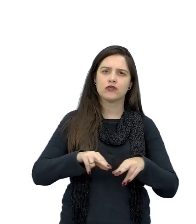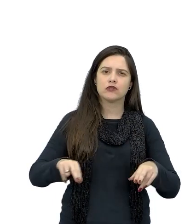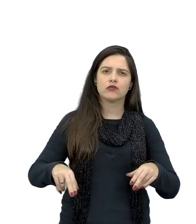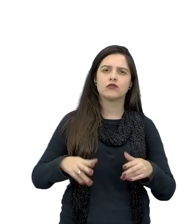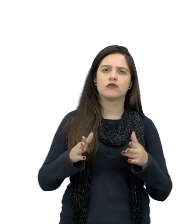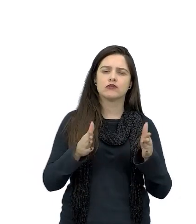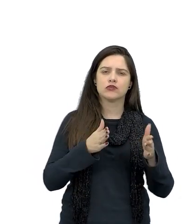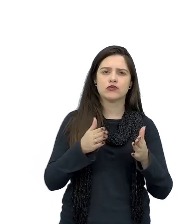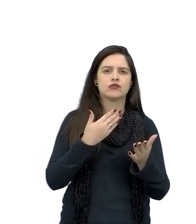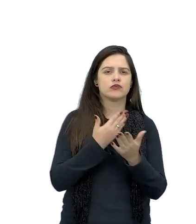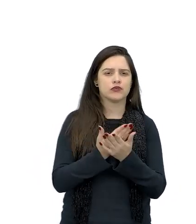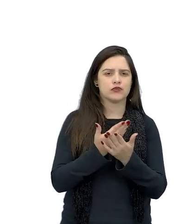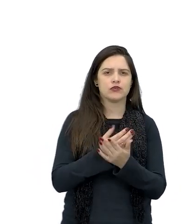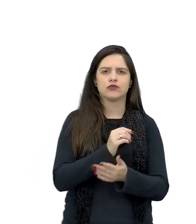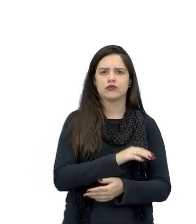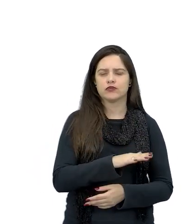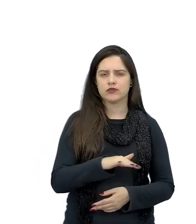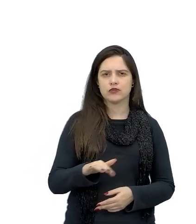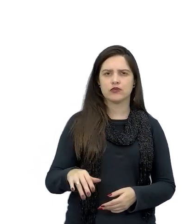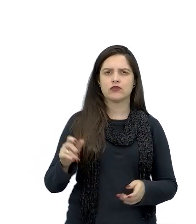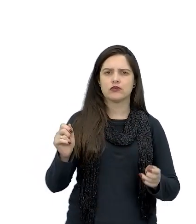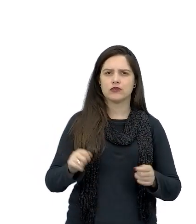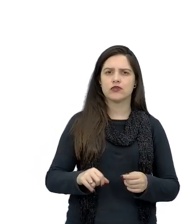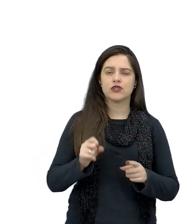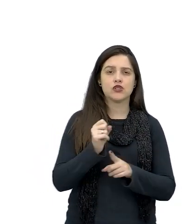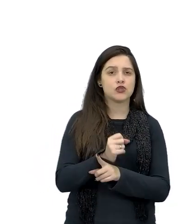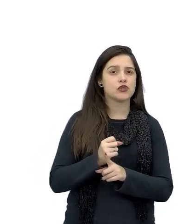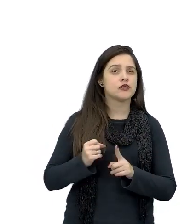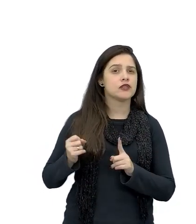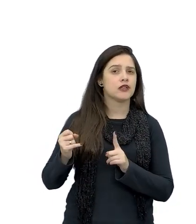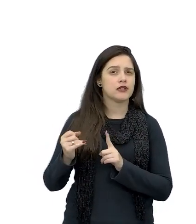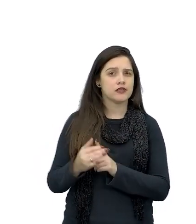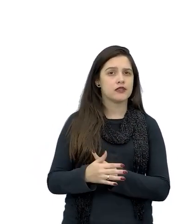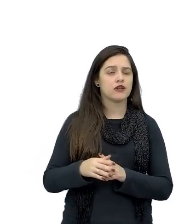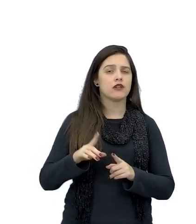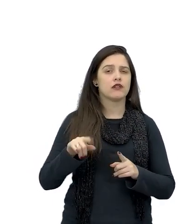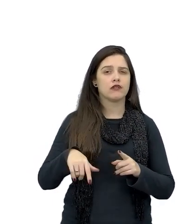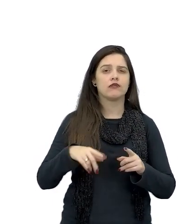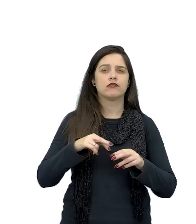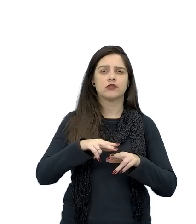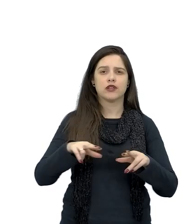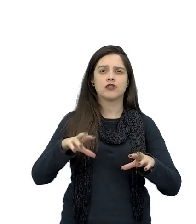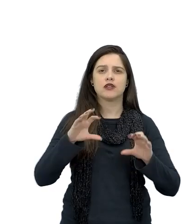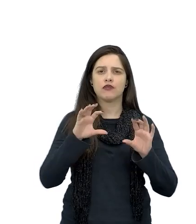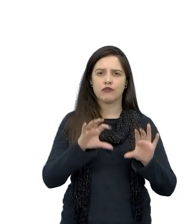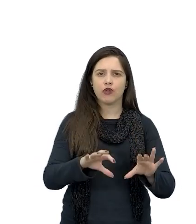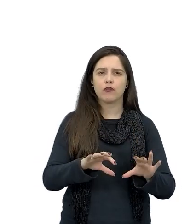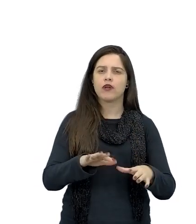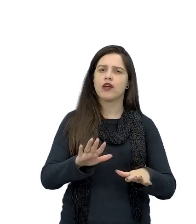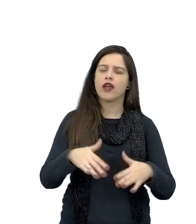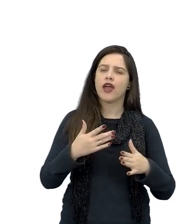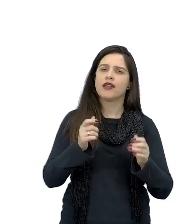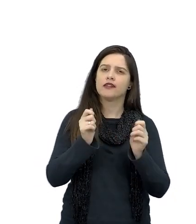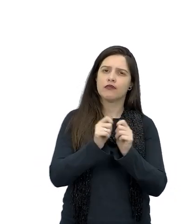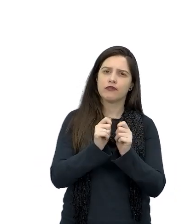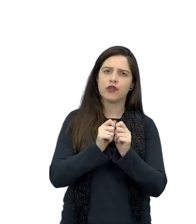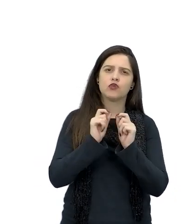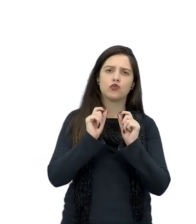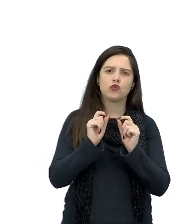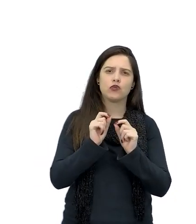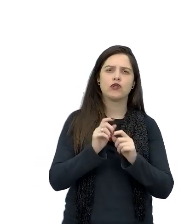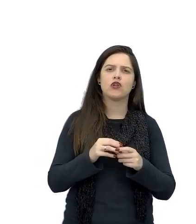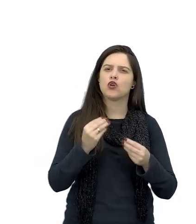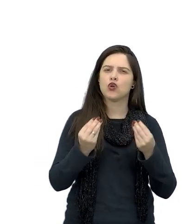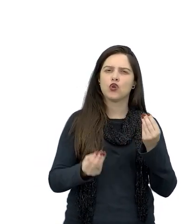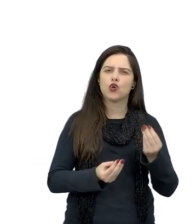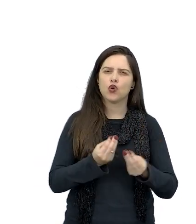autorizações dos estudantes, para serem socializadas com a turma toda. Isso pode ser feito, né, com